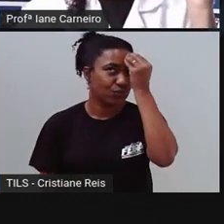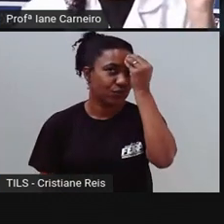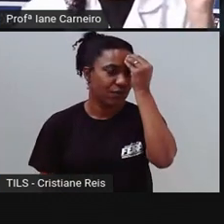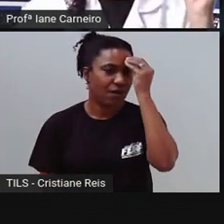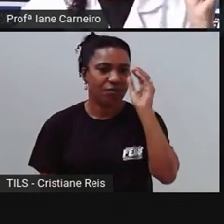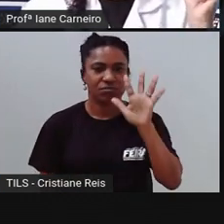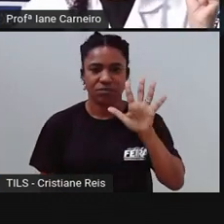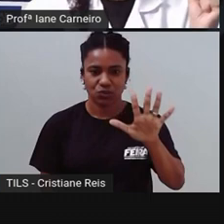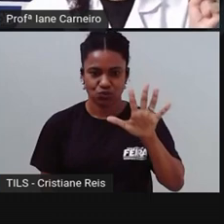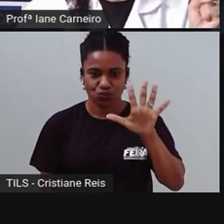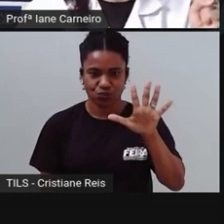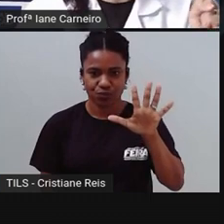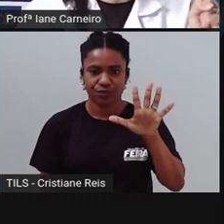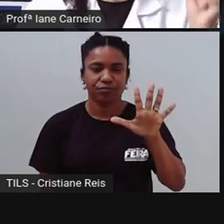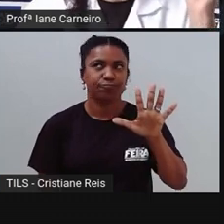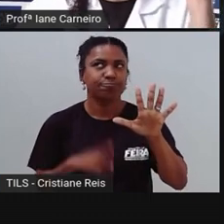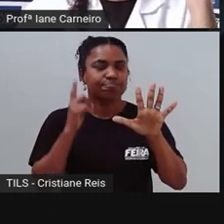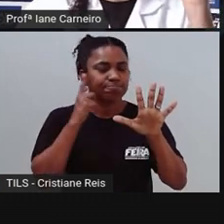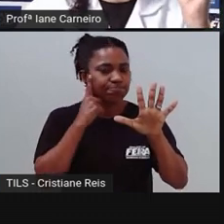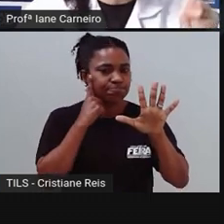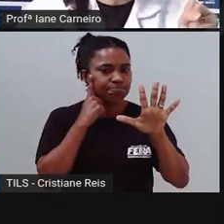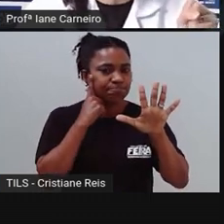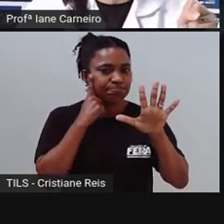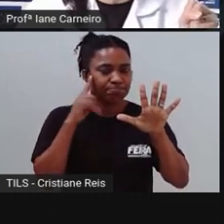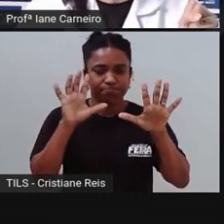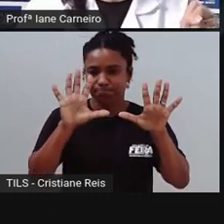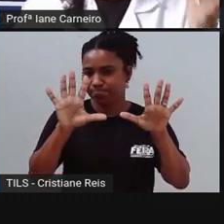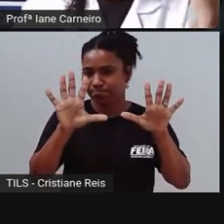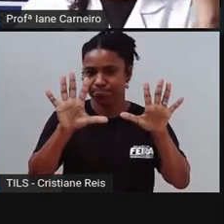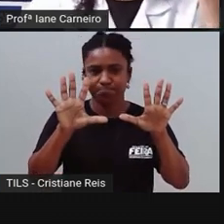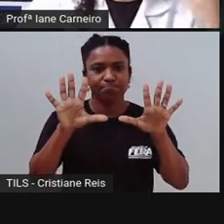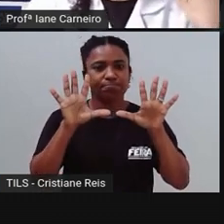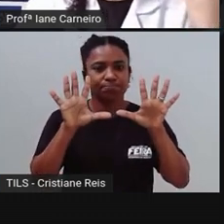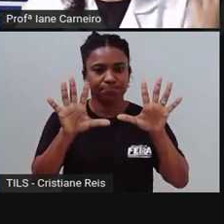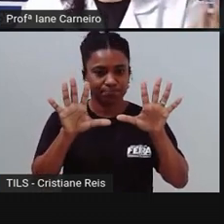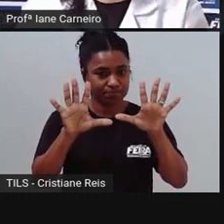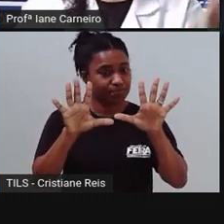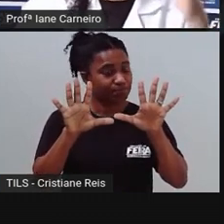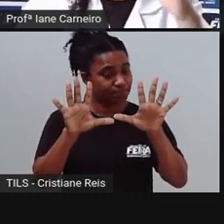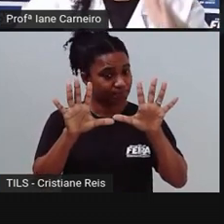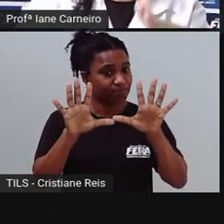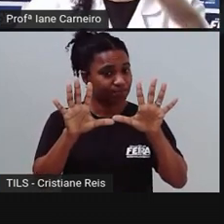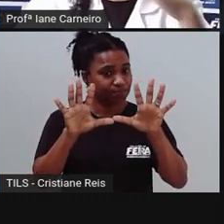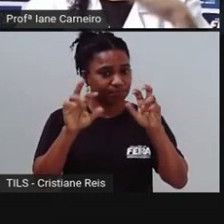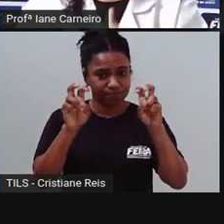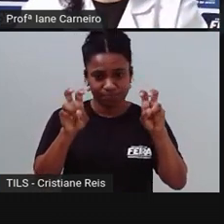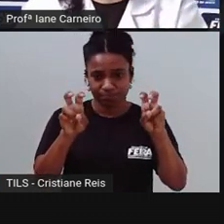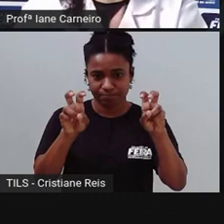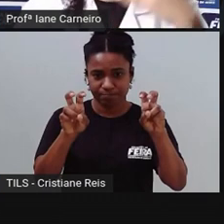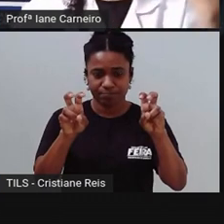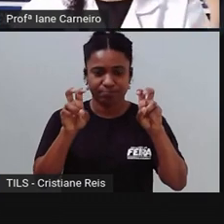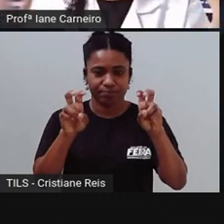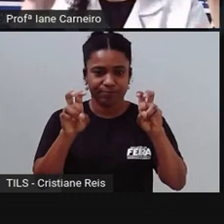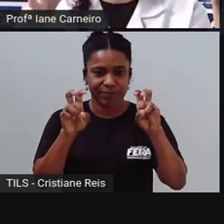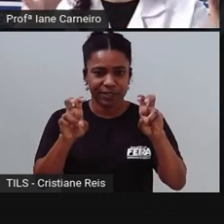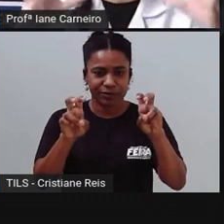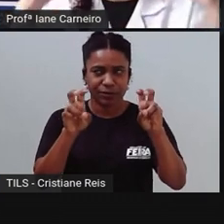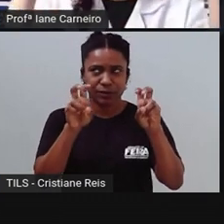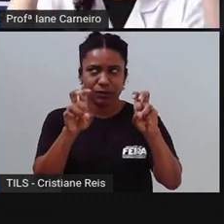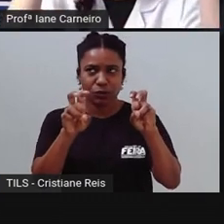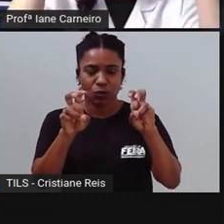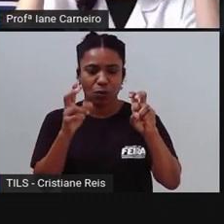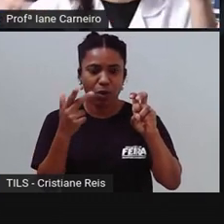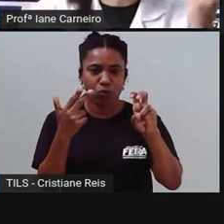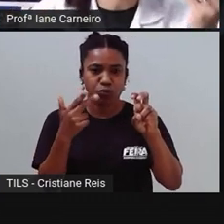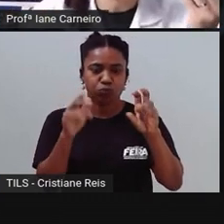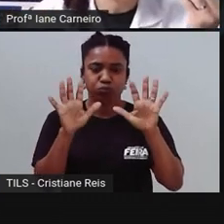que tem 5. Aqui eu já sei que tem mais 5. Então, se eu não souber que 5 mais 5 é igual a 10, eu